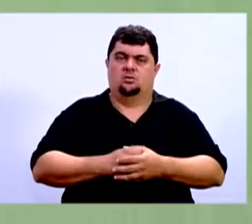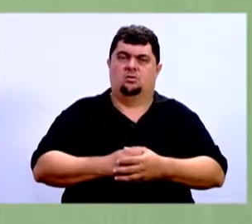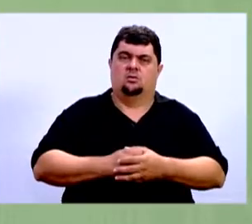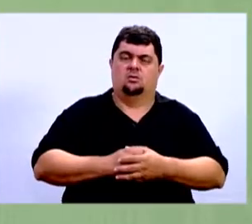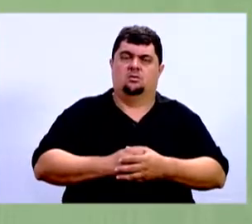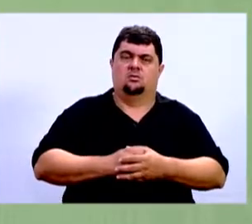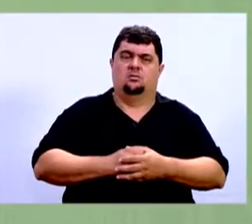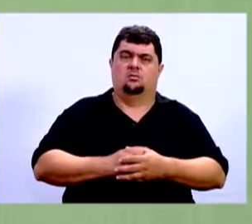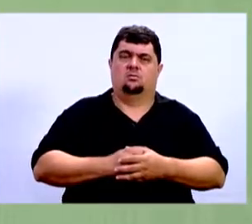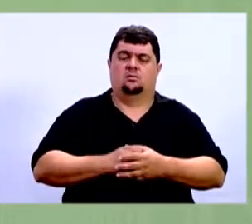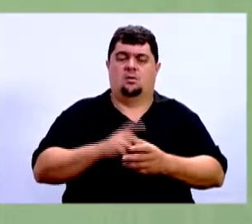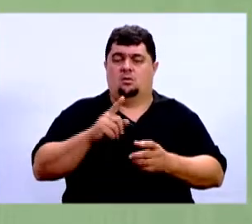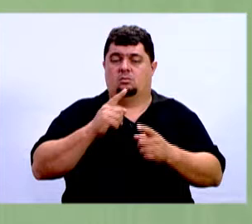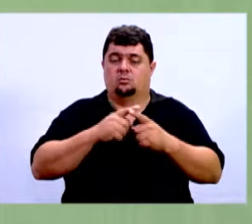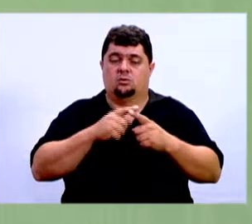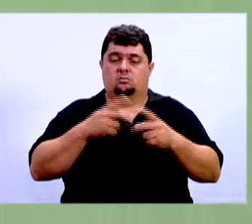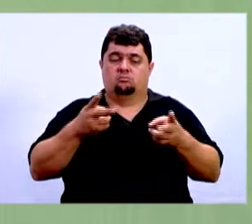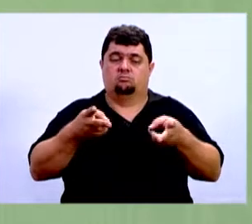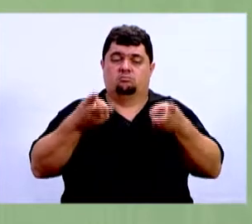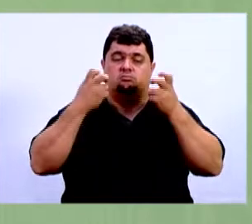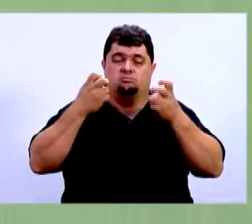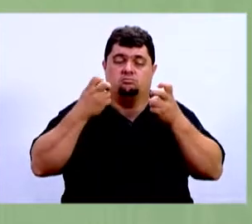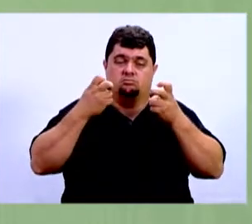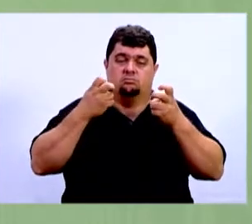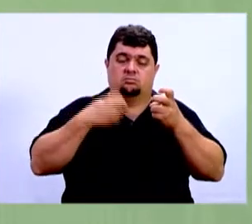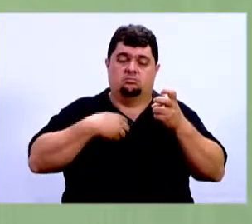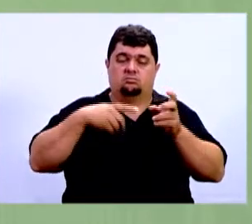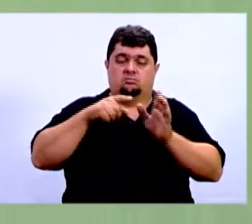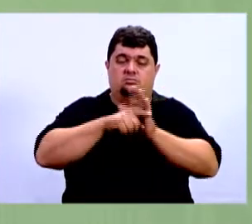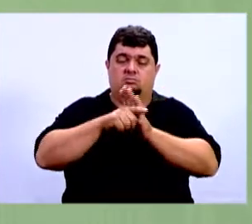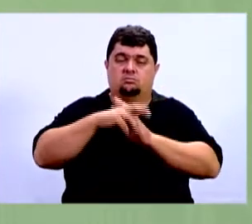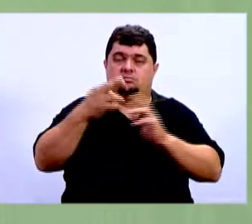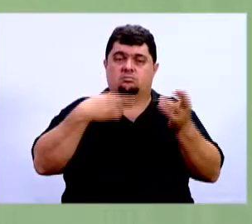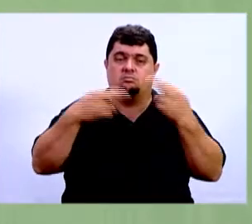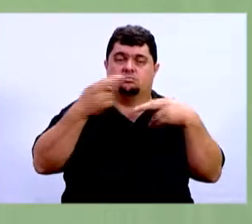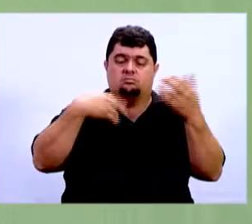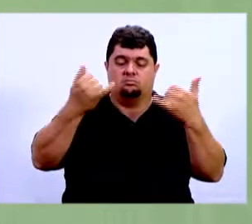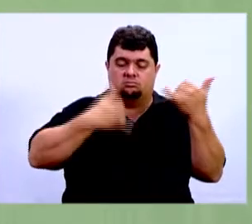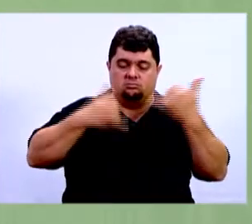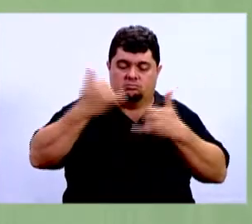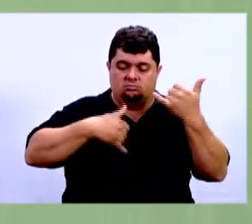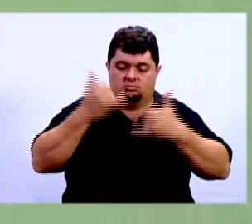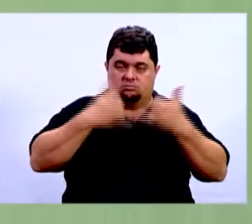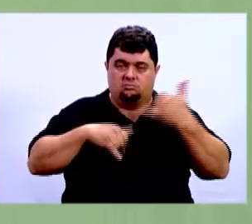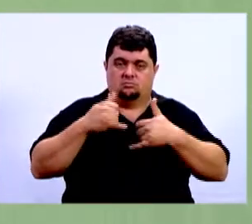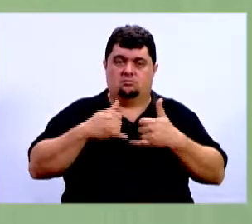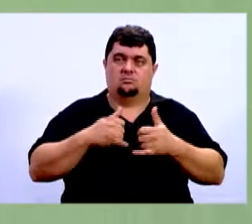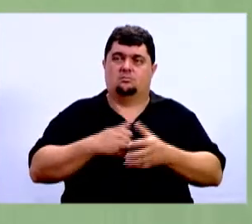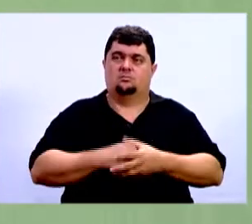Para conseguir captar o objeto da pesquisa, entendeu? Como é que eu vou captar